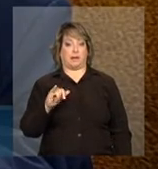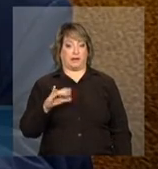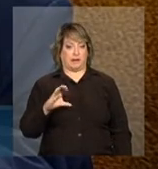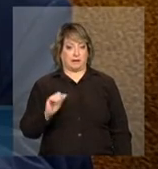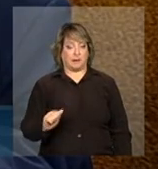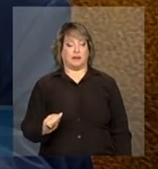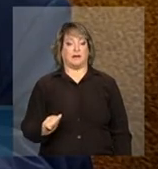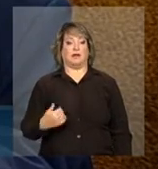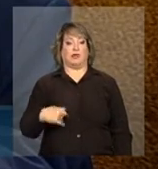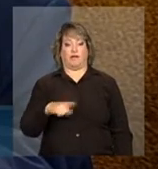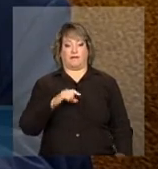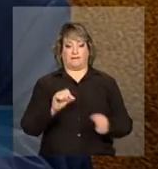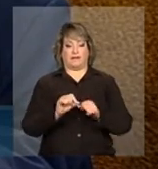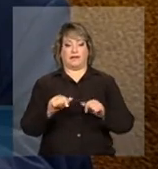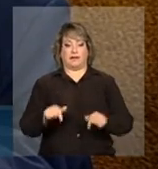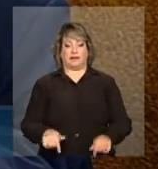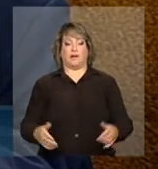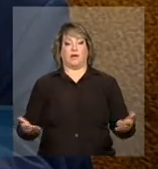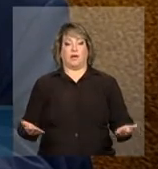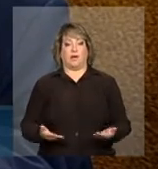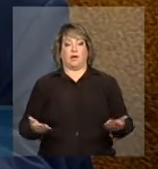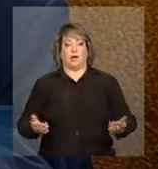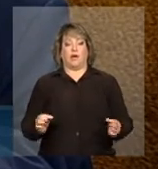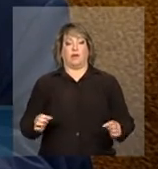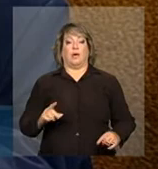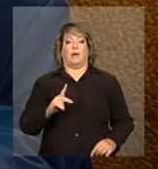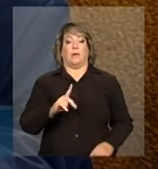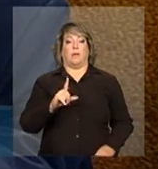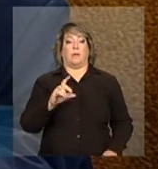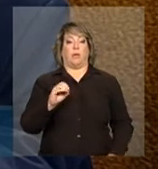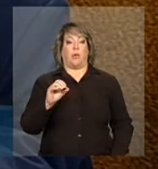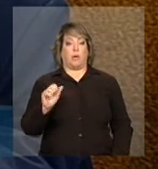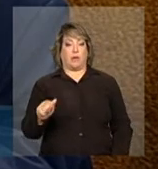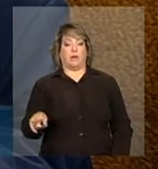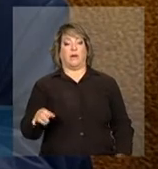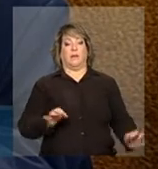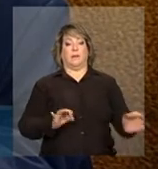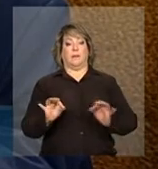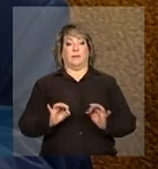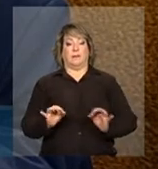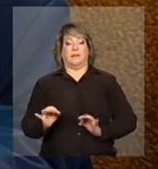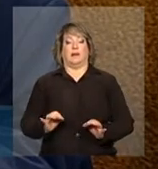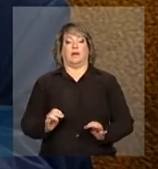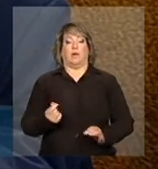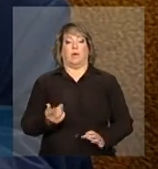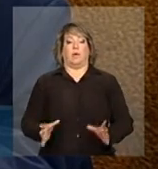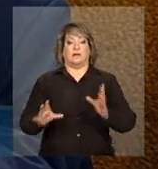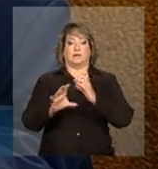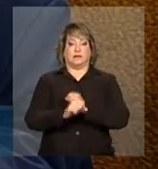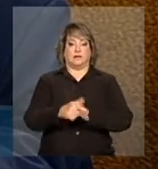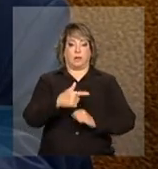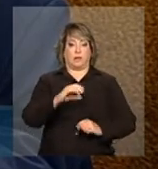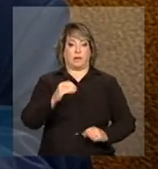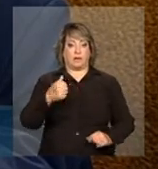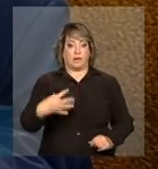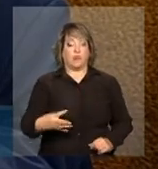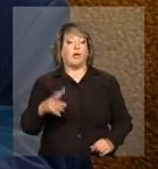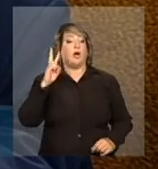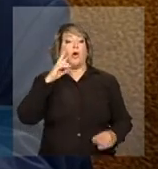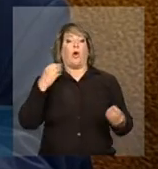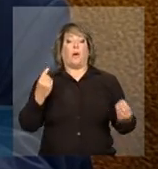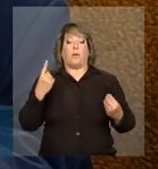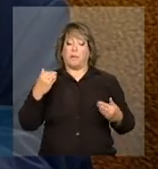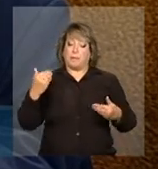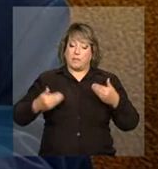hoje sobre o PLOA, né, Plano Orçamentário 2014, como parte de um